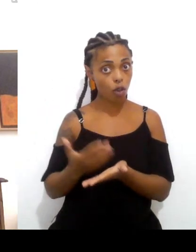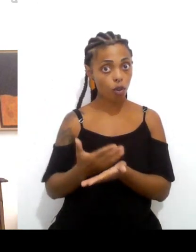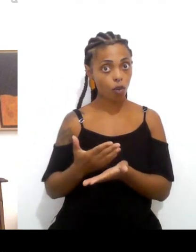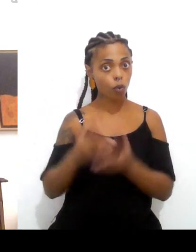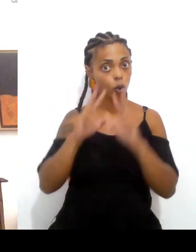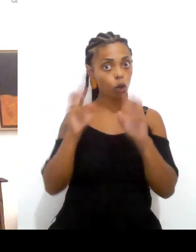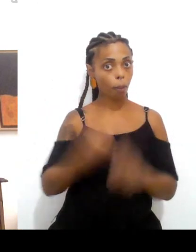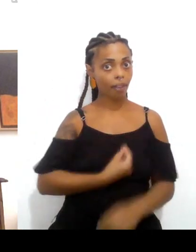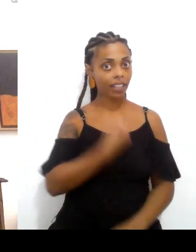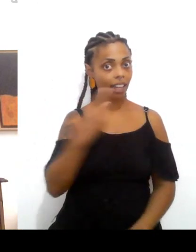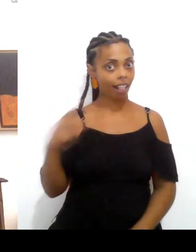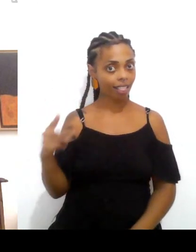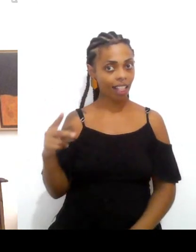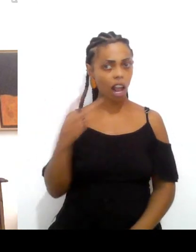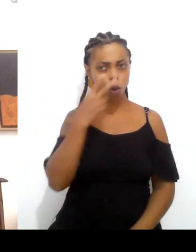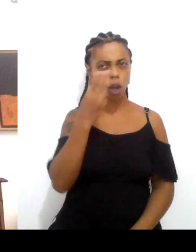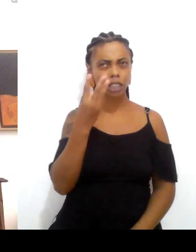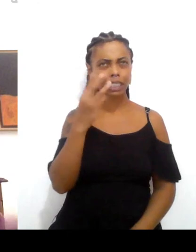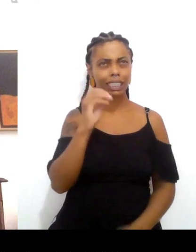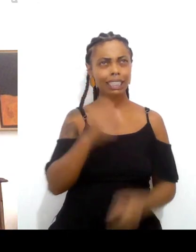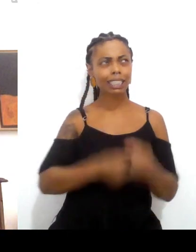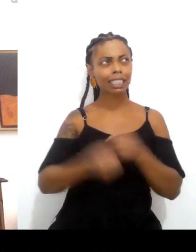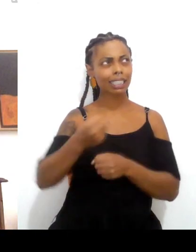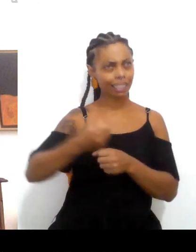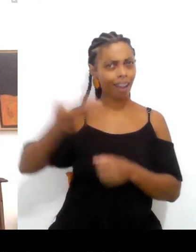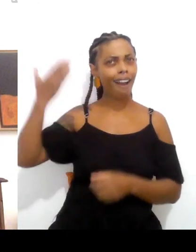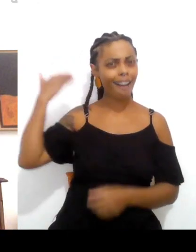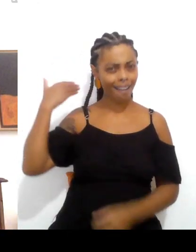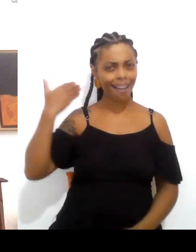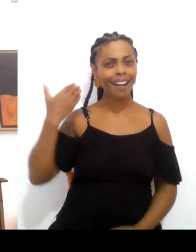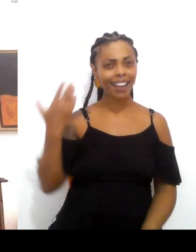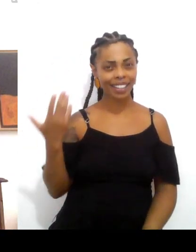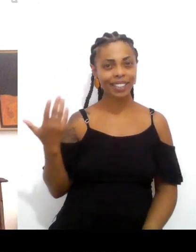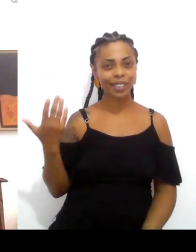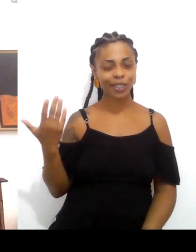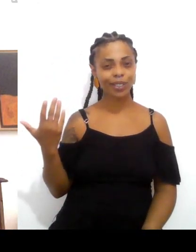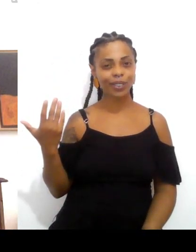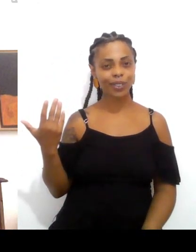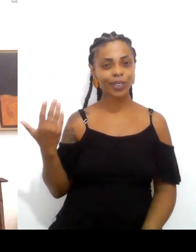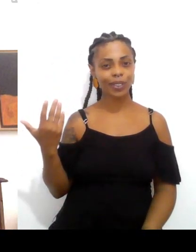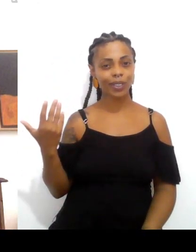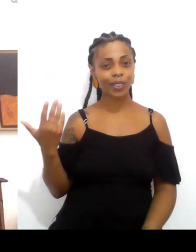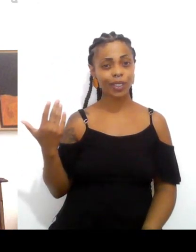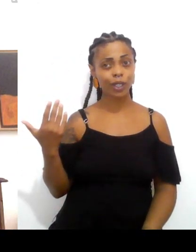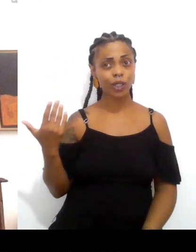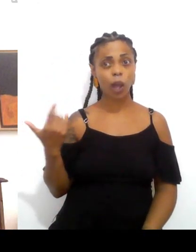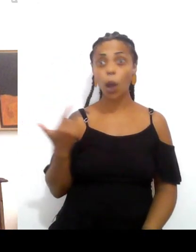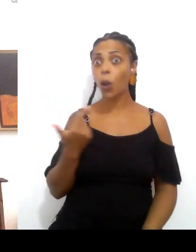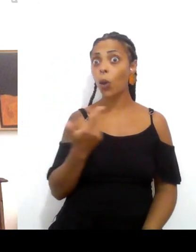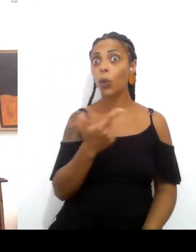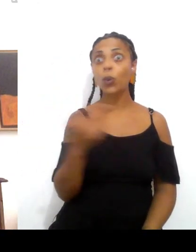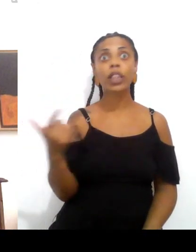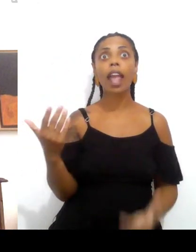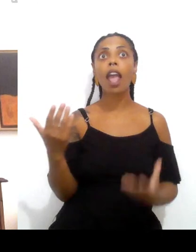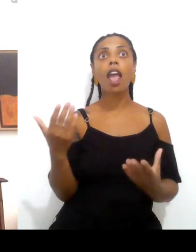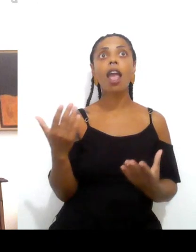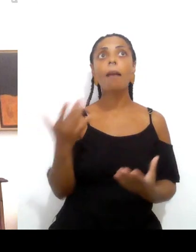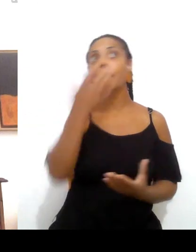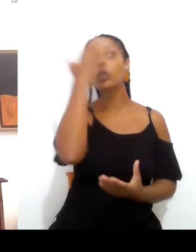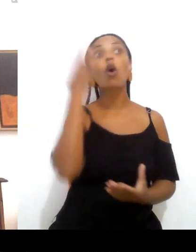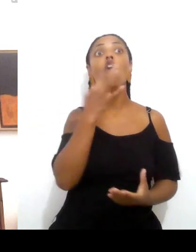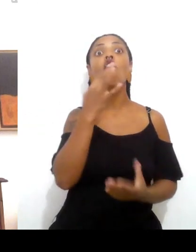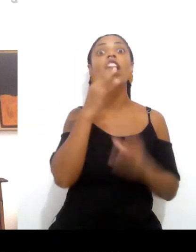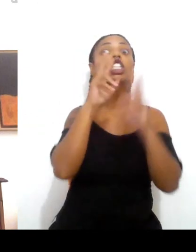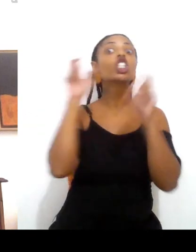se eu não me engano a 30 anos já havia quase nada que se conhecia a respeito